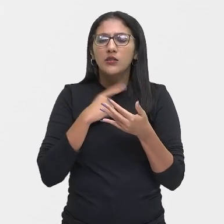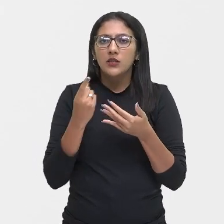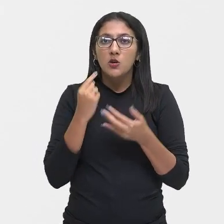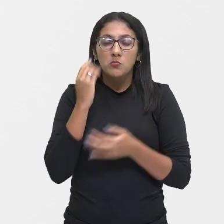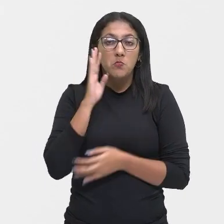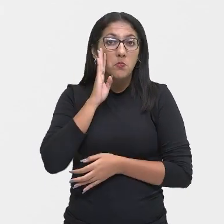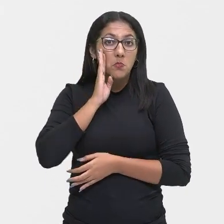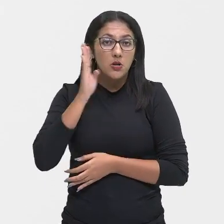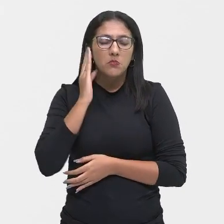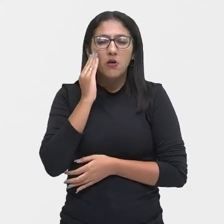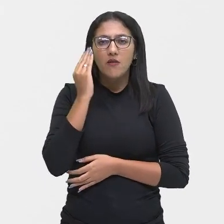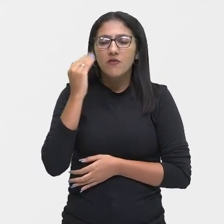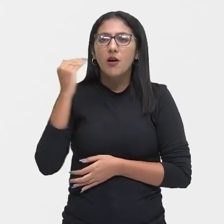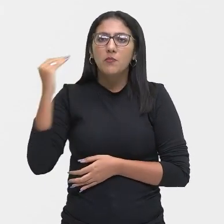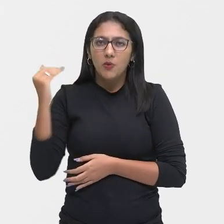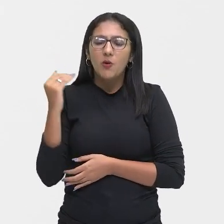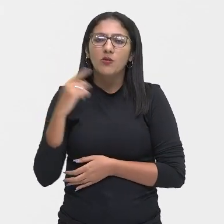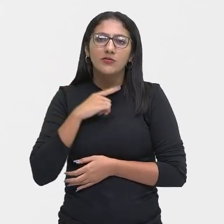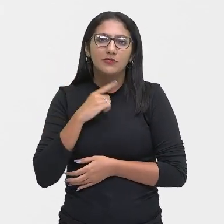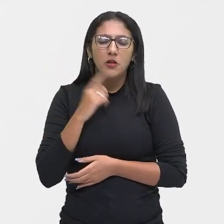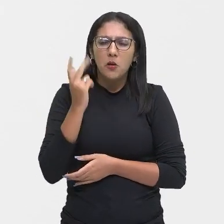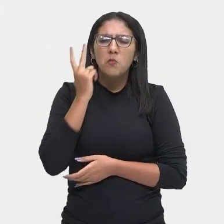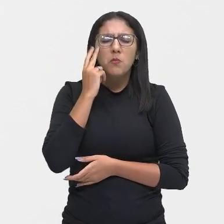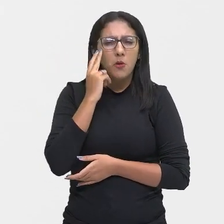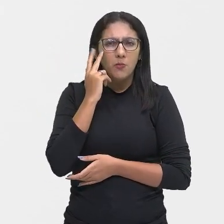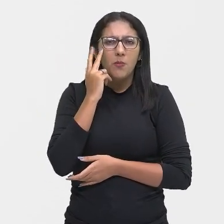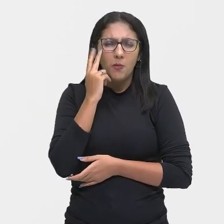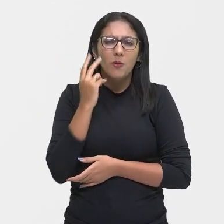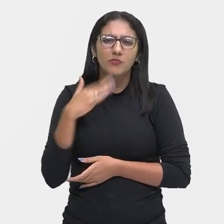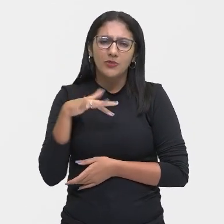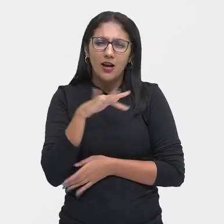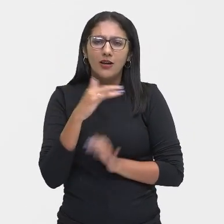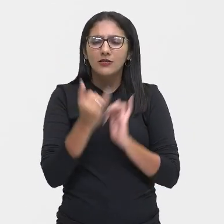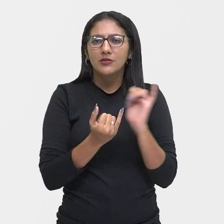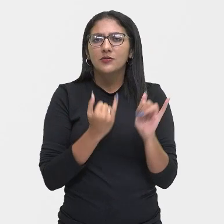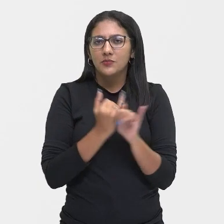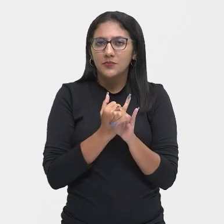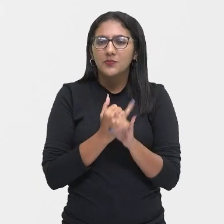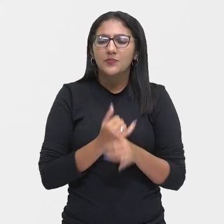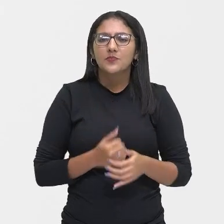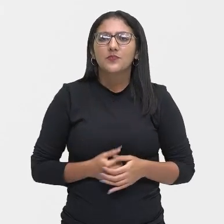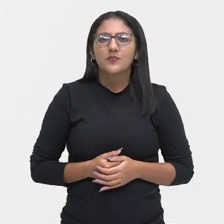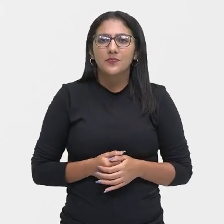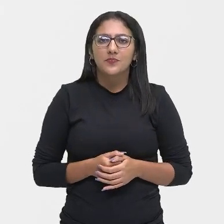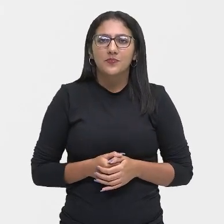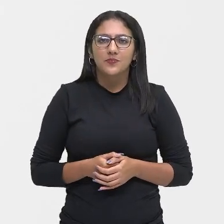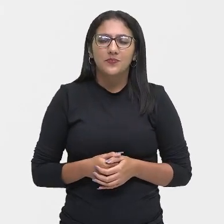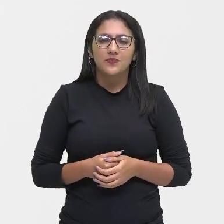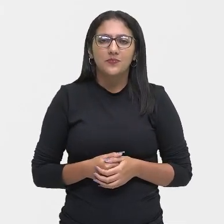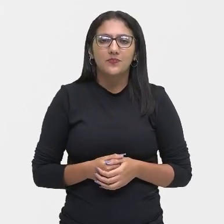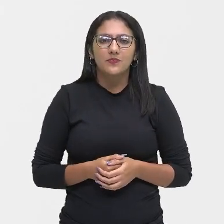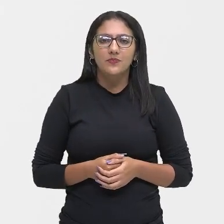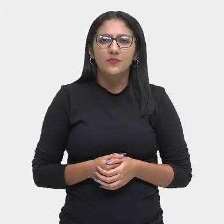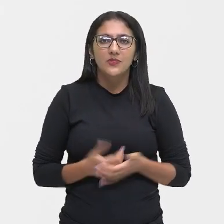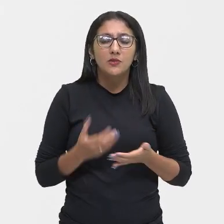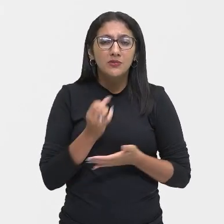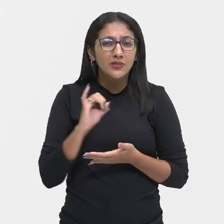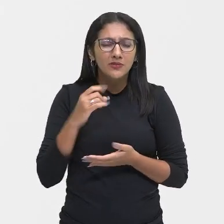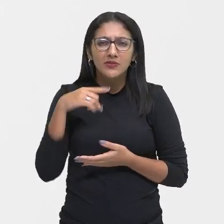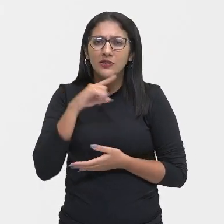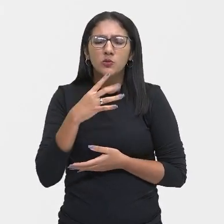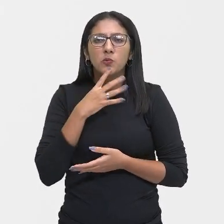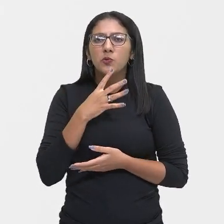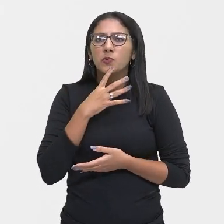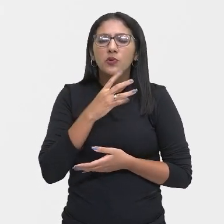gêneros de jogos mais comuns no mundo da cybercultura. Então, quem ainda não ouviu falar,